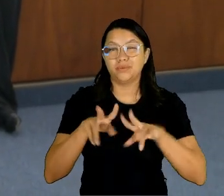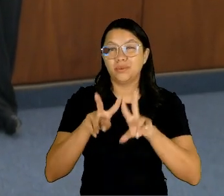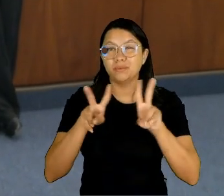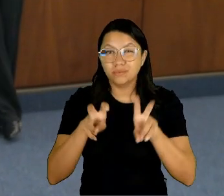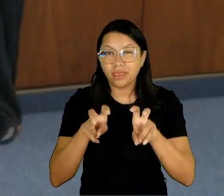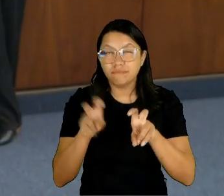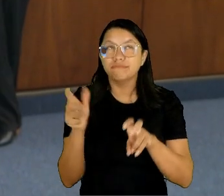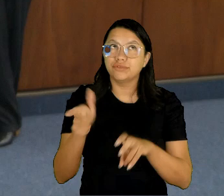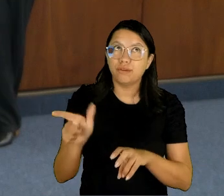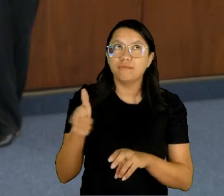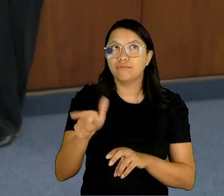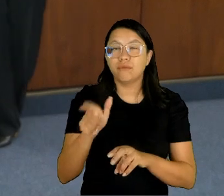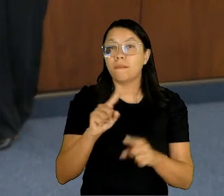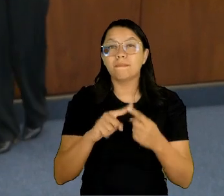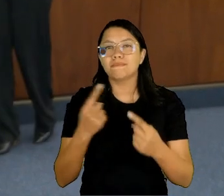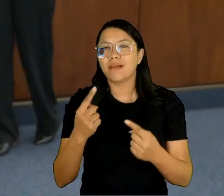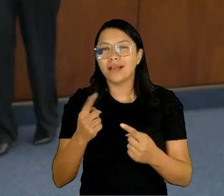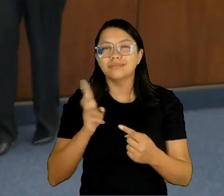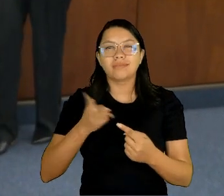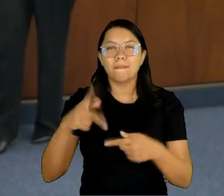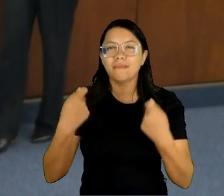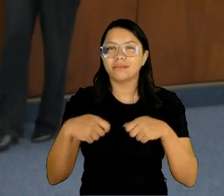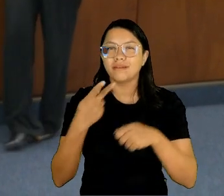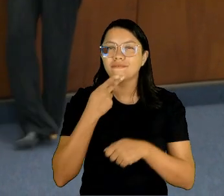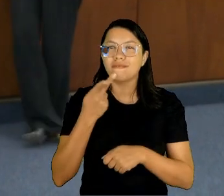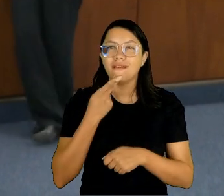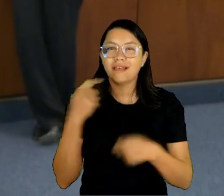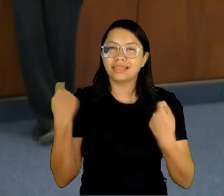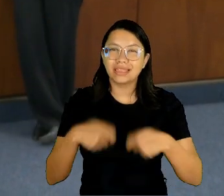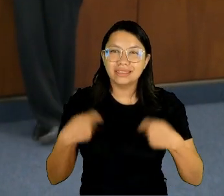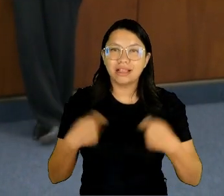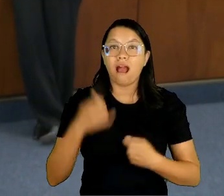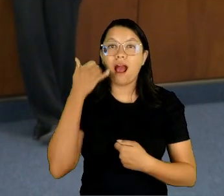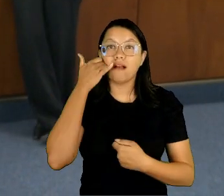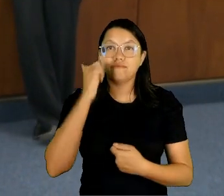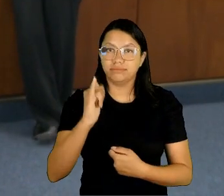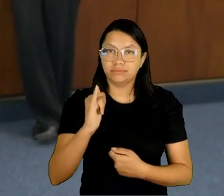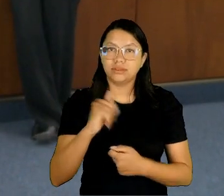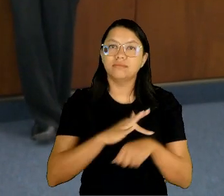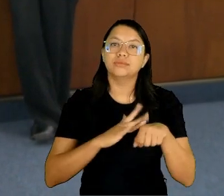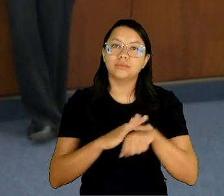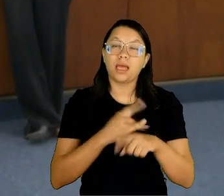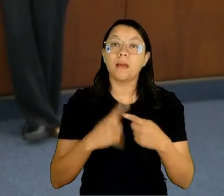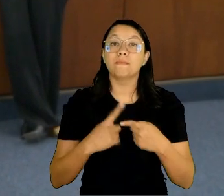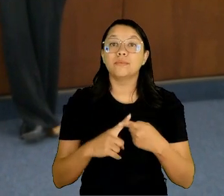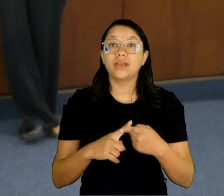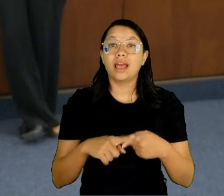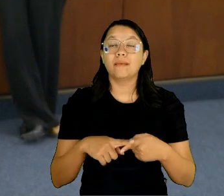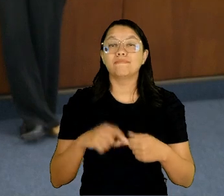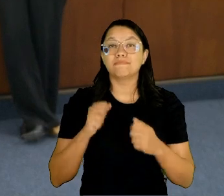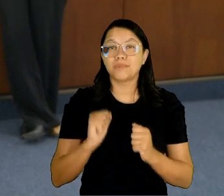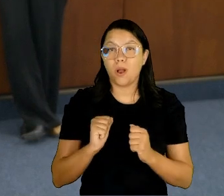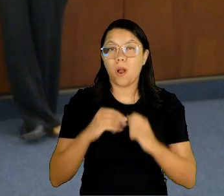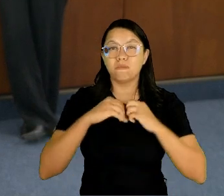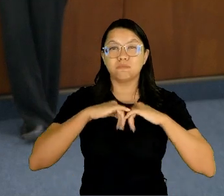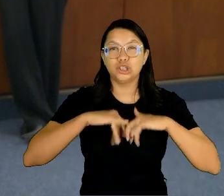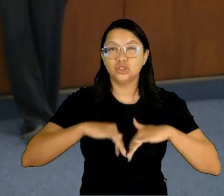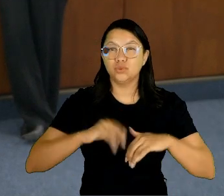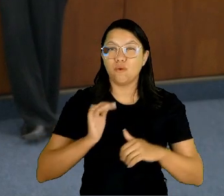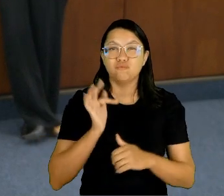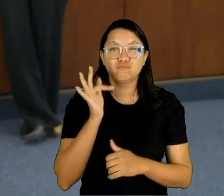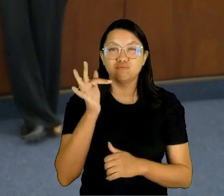tema pareça repetitivo, nunca é demais a gente reforçar a necessidade da prevenção, porque ela pode ter